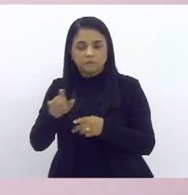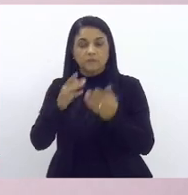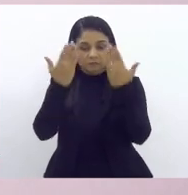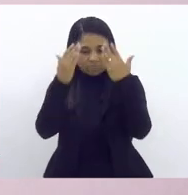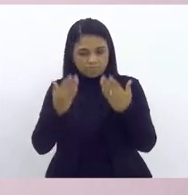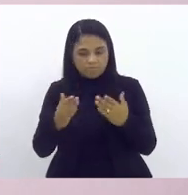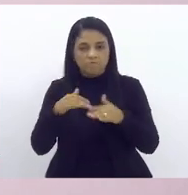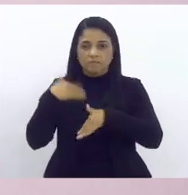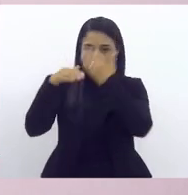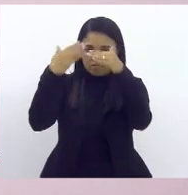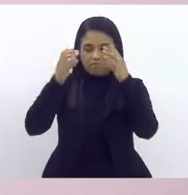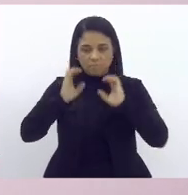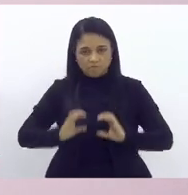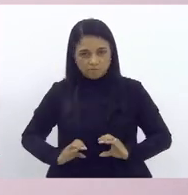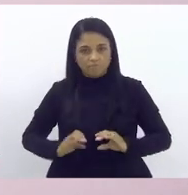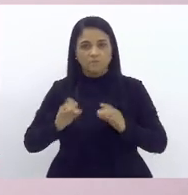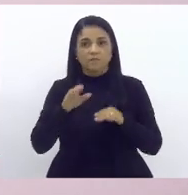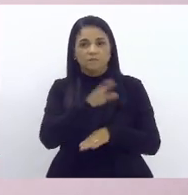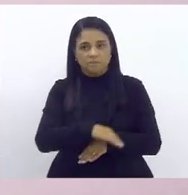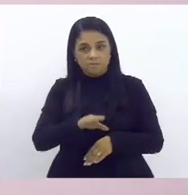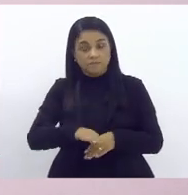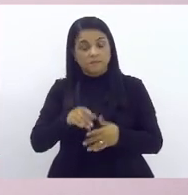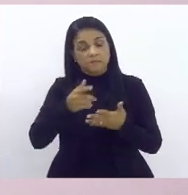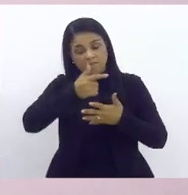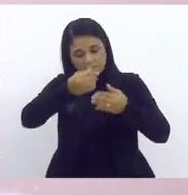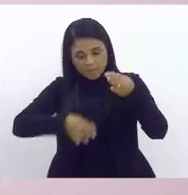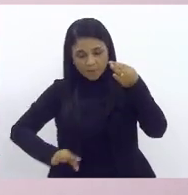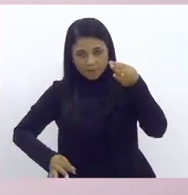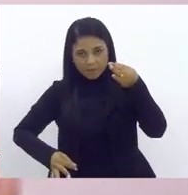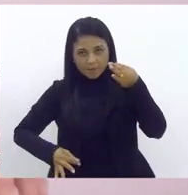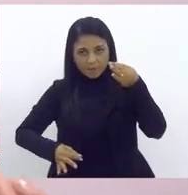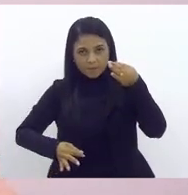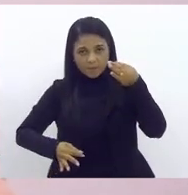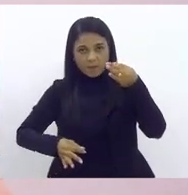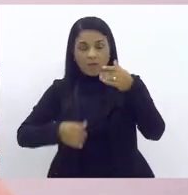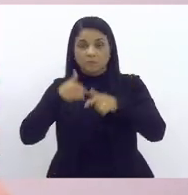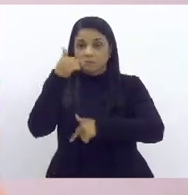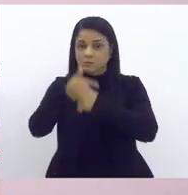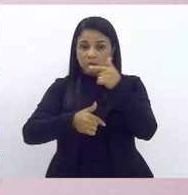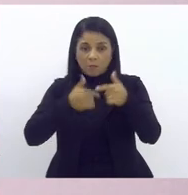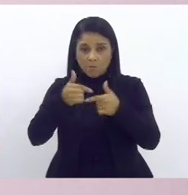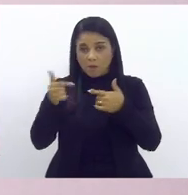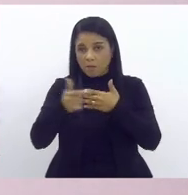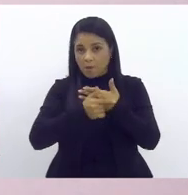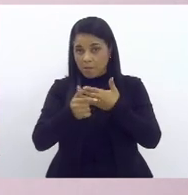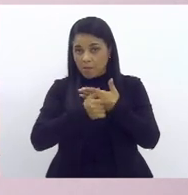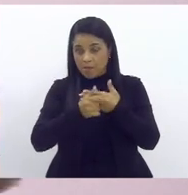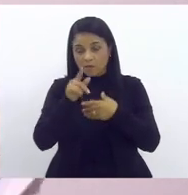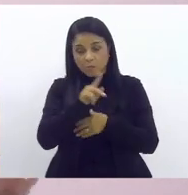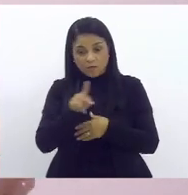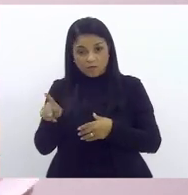comportamento e desenvolvimento infantil, dentre outras coisas. Isso aqui não é um trabalho, um papel de